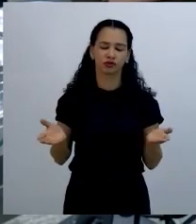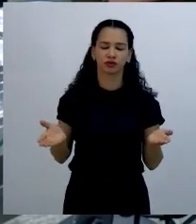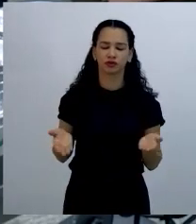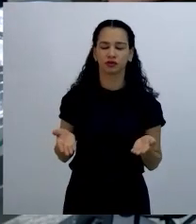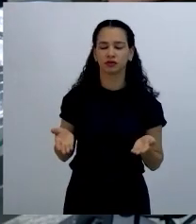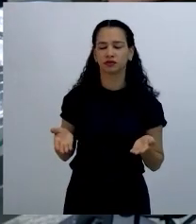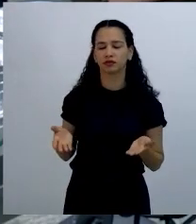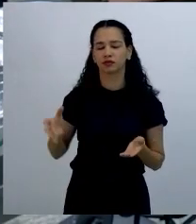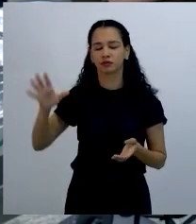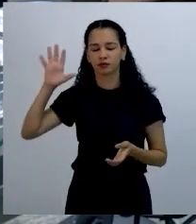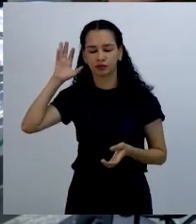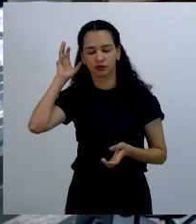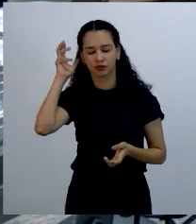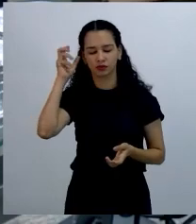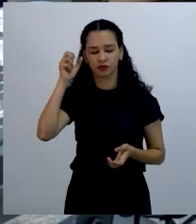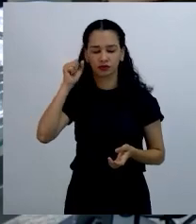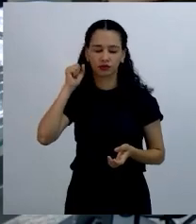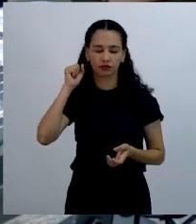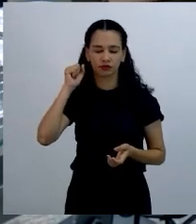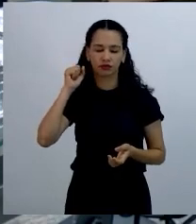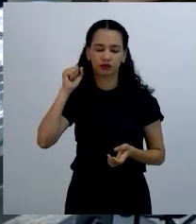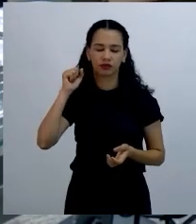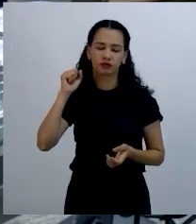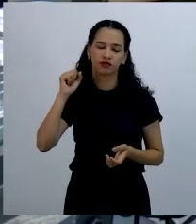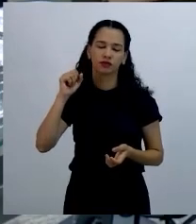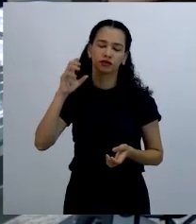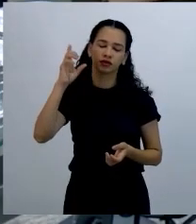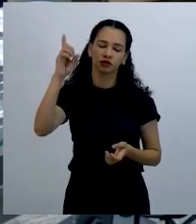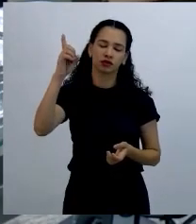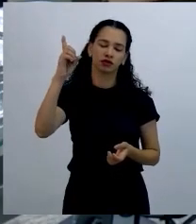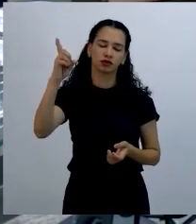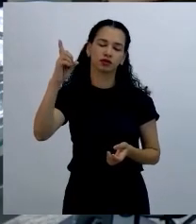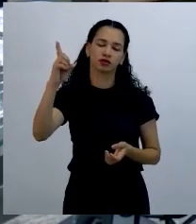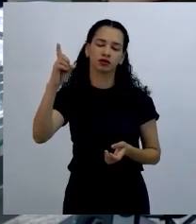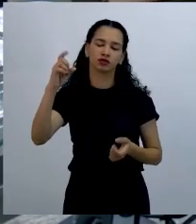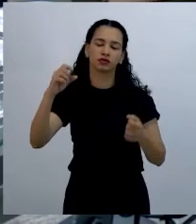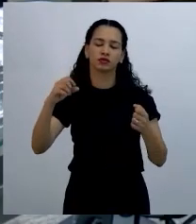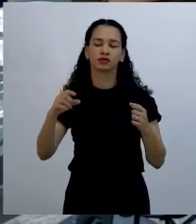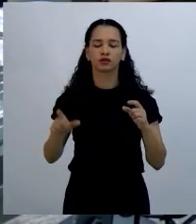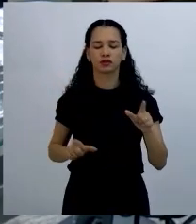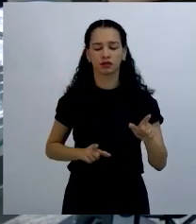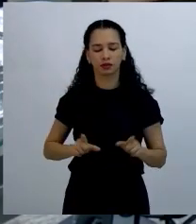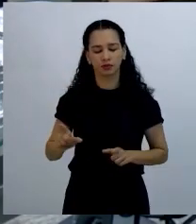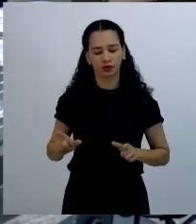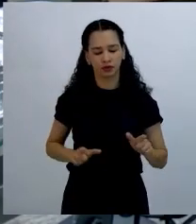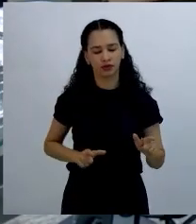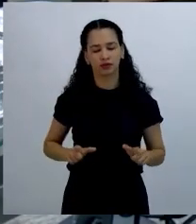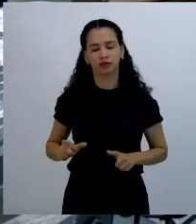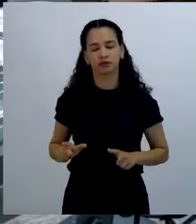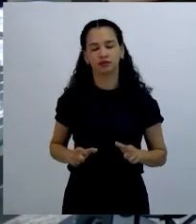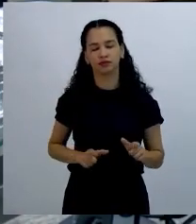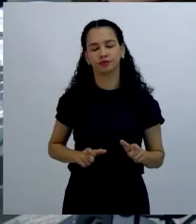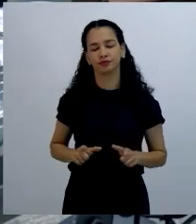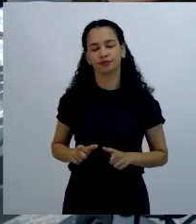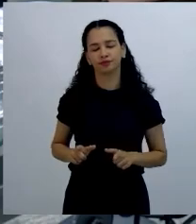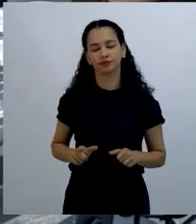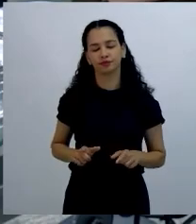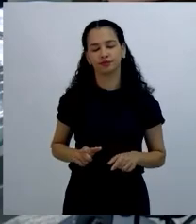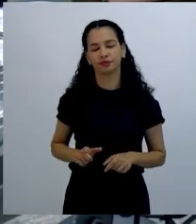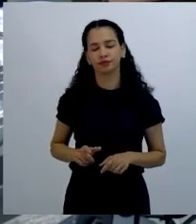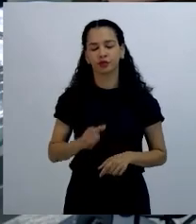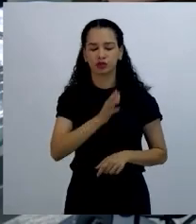o seu relacionamento se seu coração se você ainda tem tido crises de ansiedade de depressão